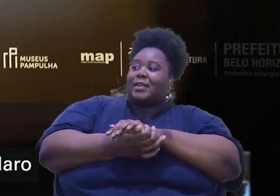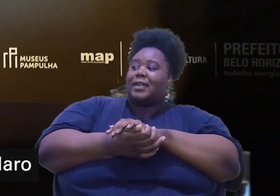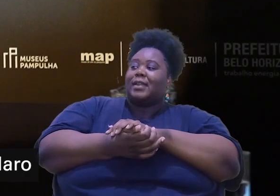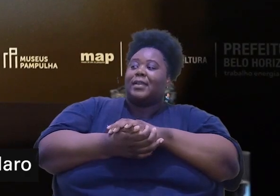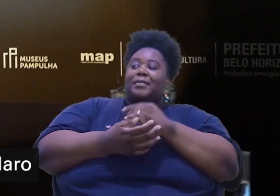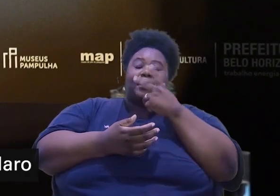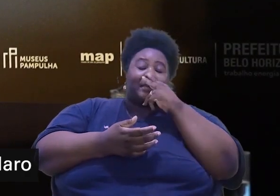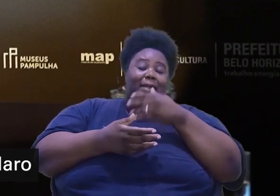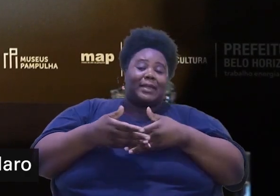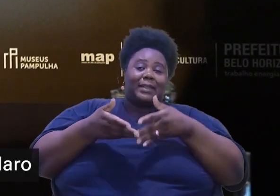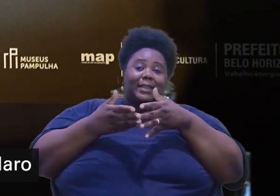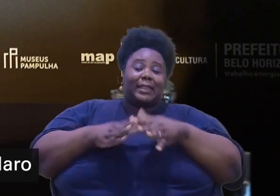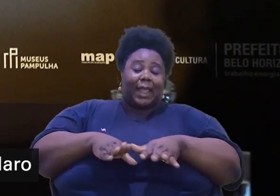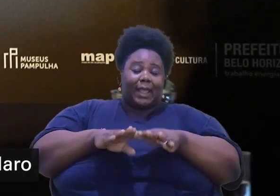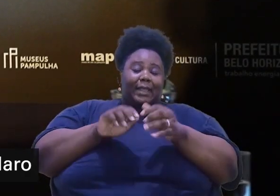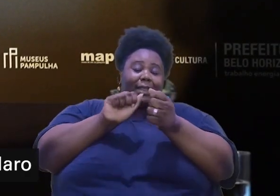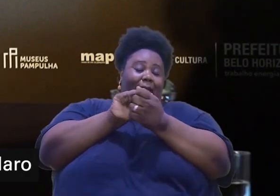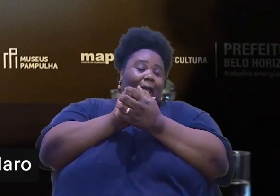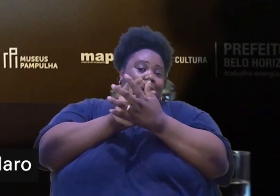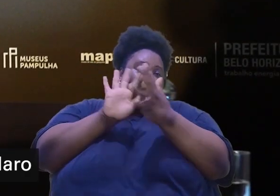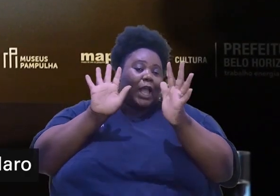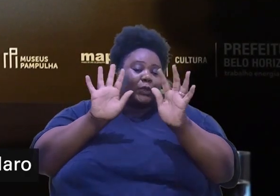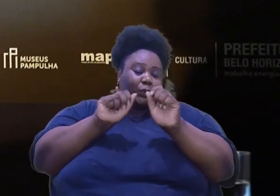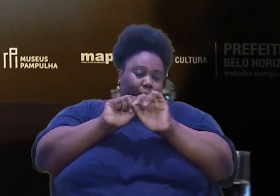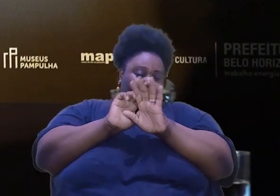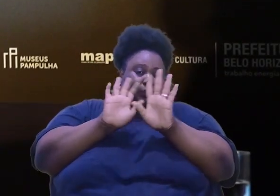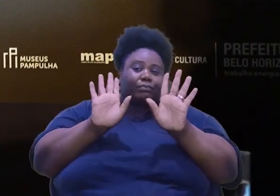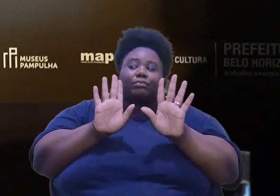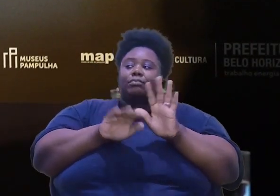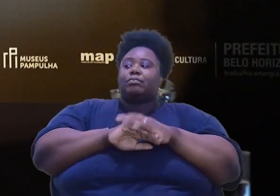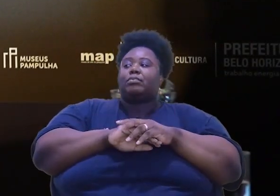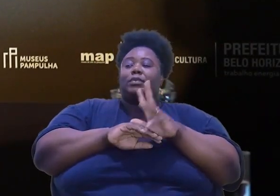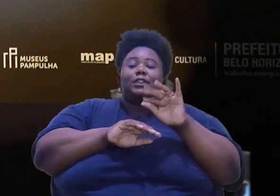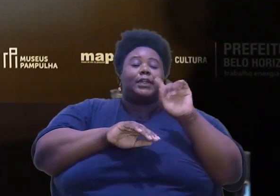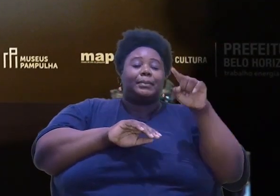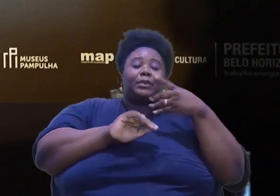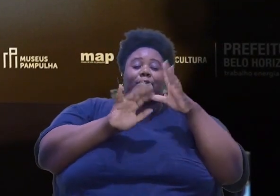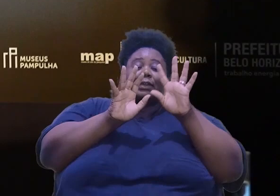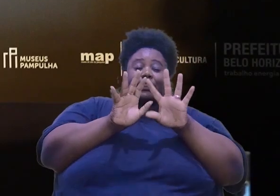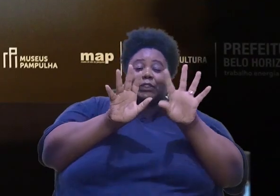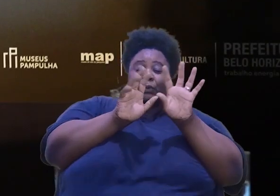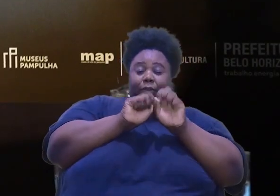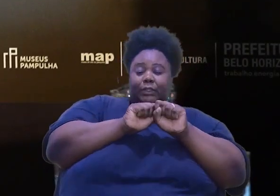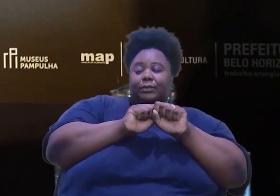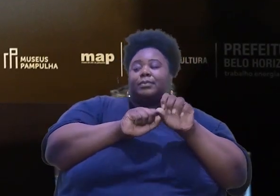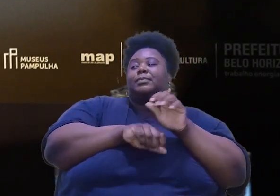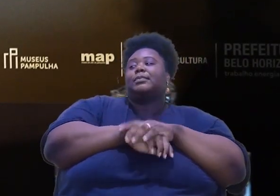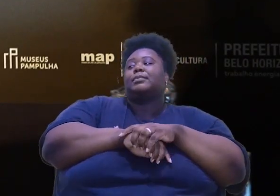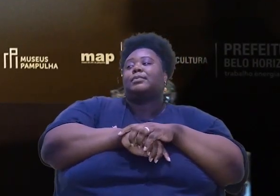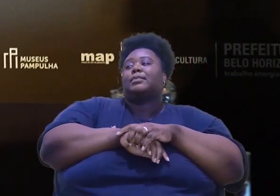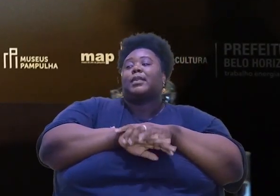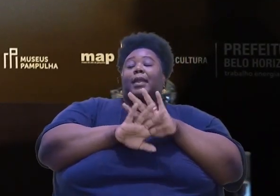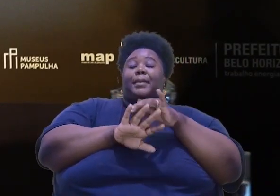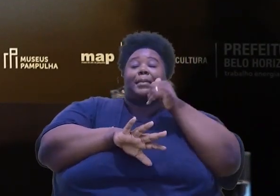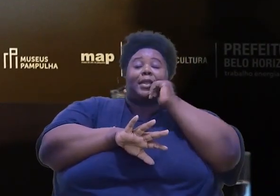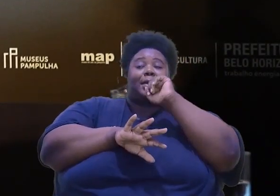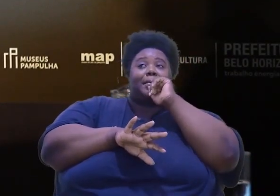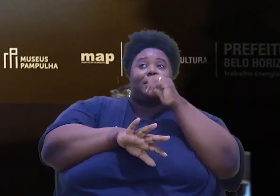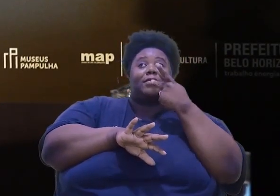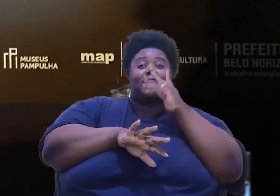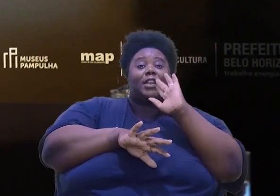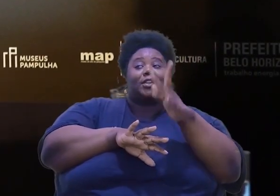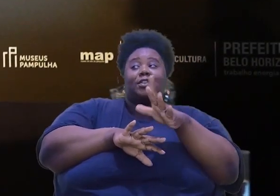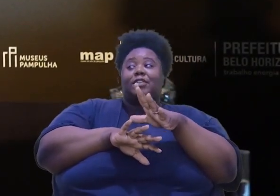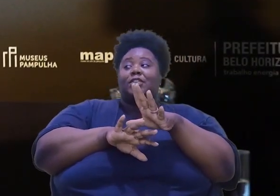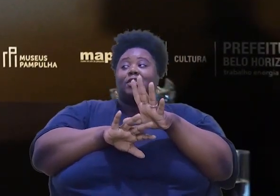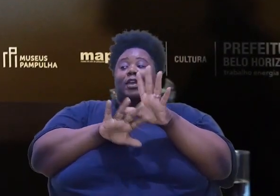costumam nascer com um tom de pele mais claro e vão escurecendo com o tempo. Segundo a minha mãe, eu já